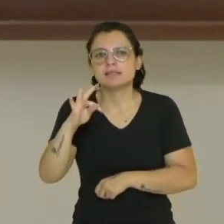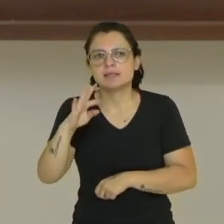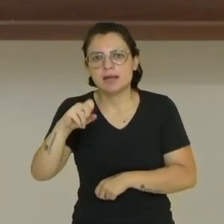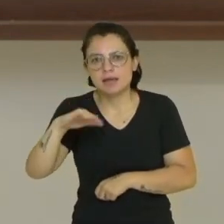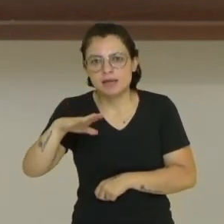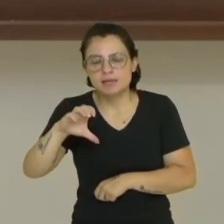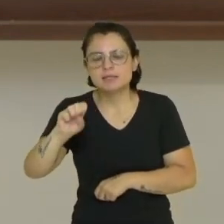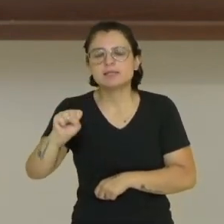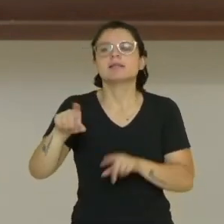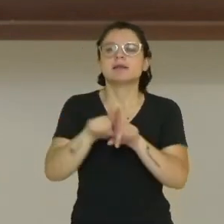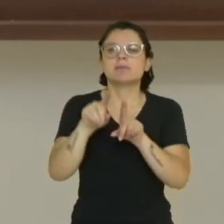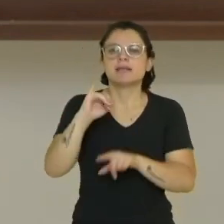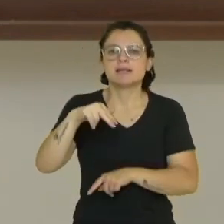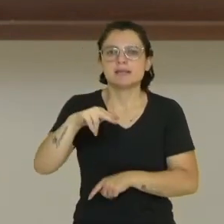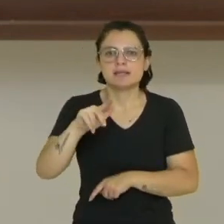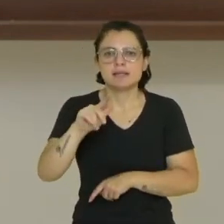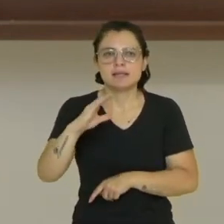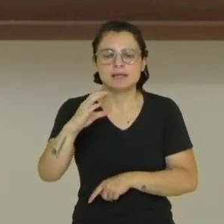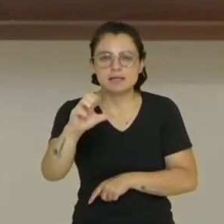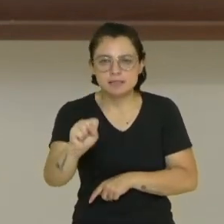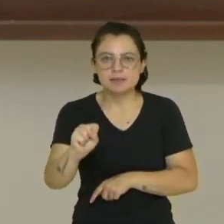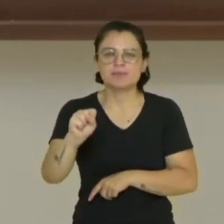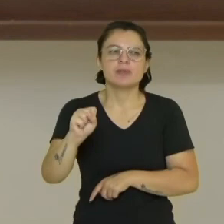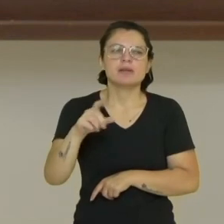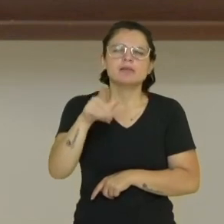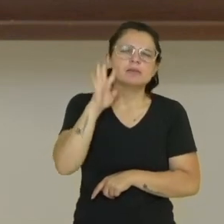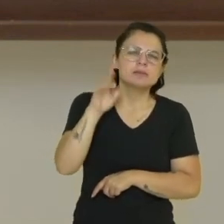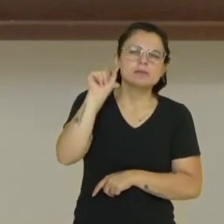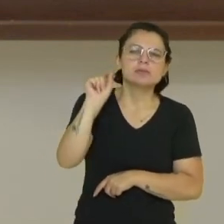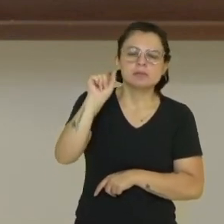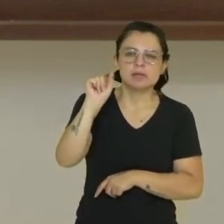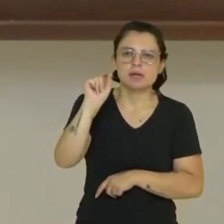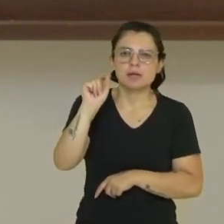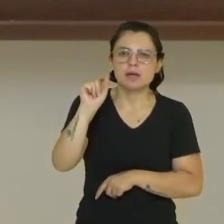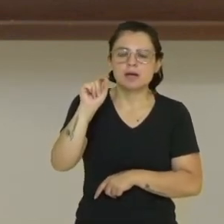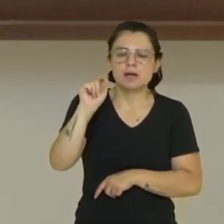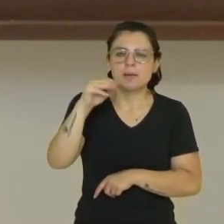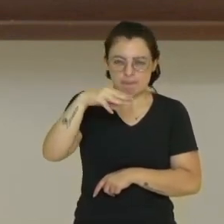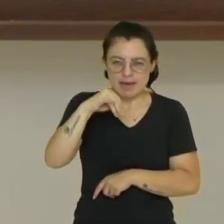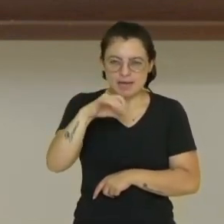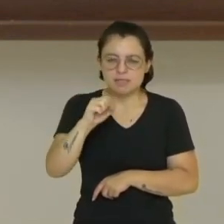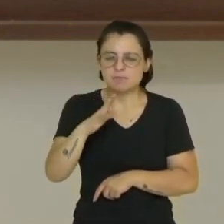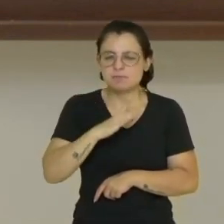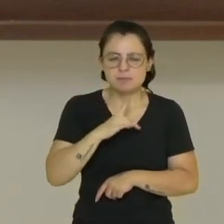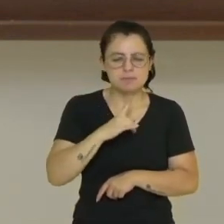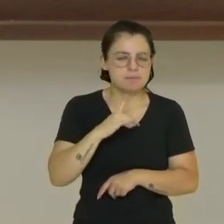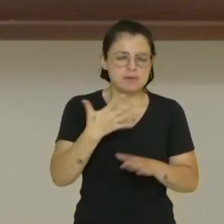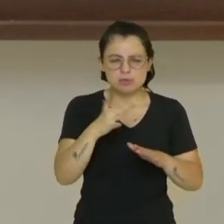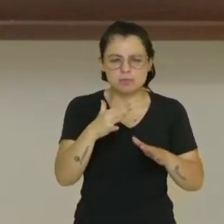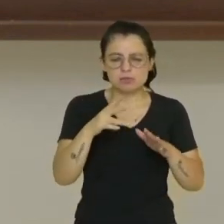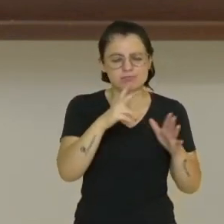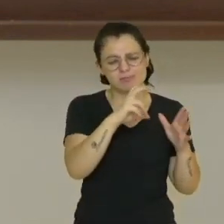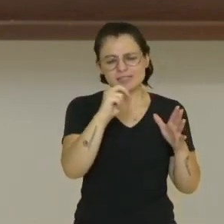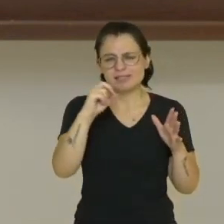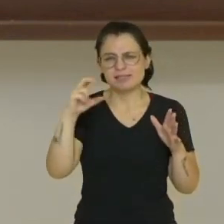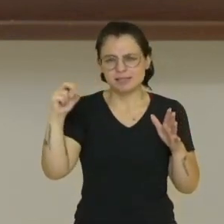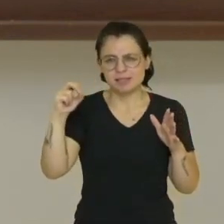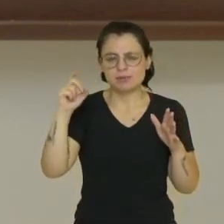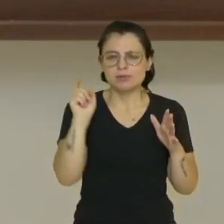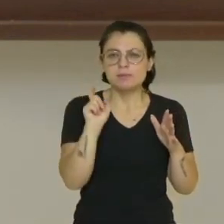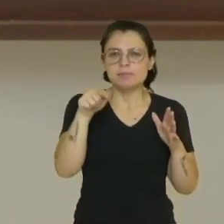tinham cidades que chegaram a ter em torno de 500 mil habitantes. São cidades grandes. Para que